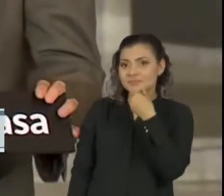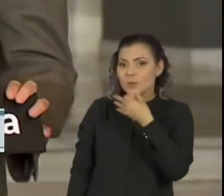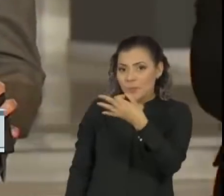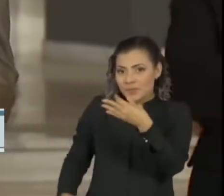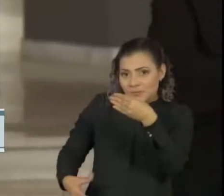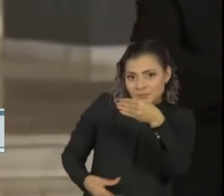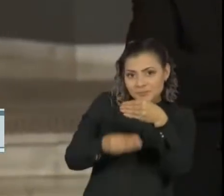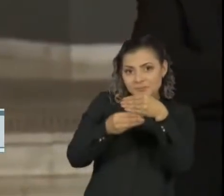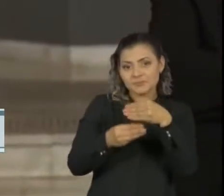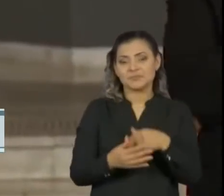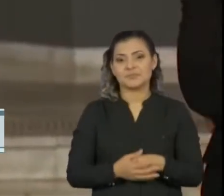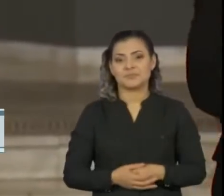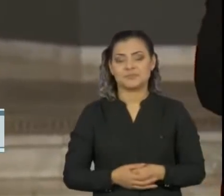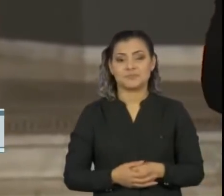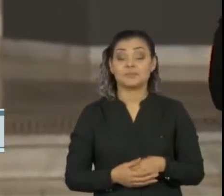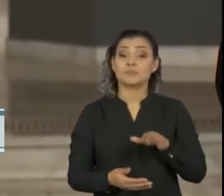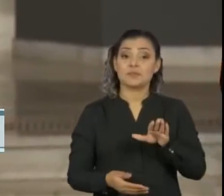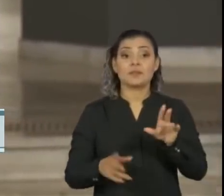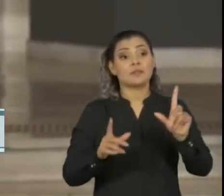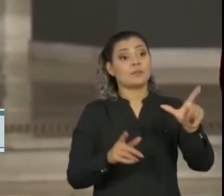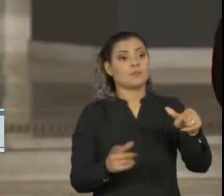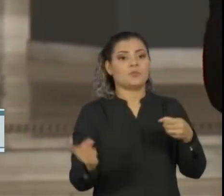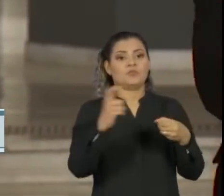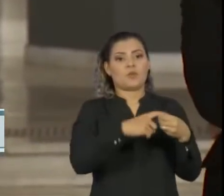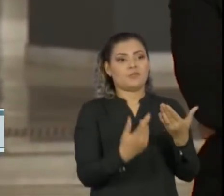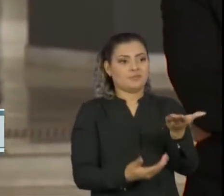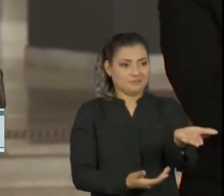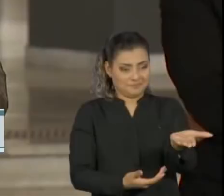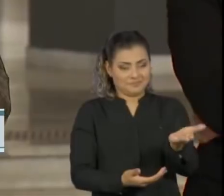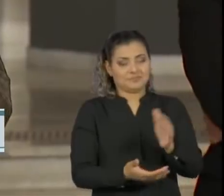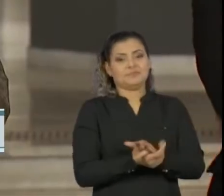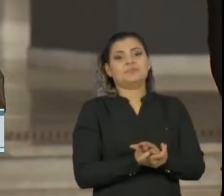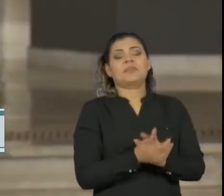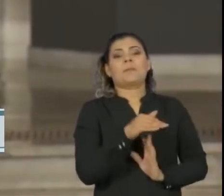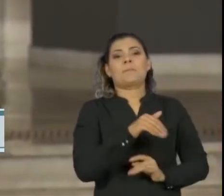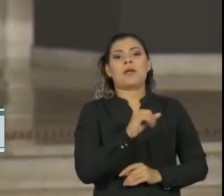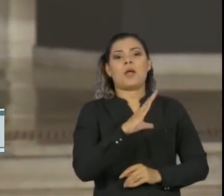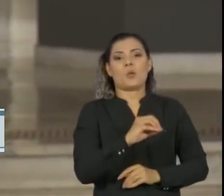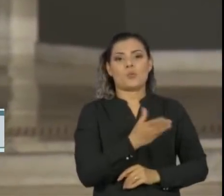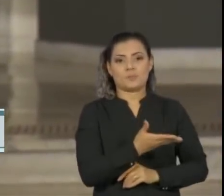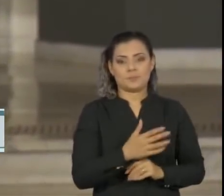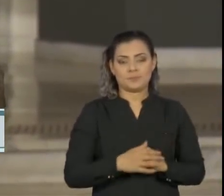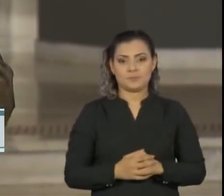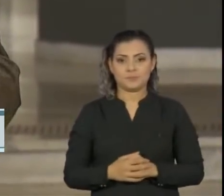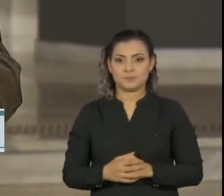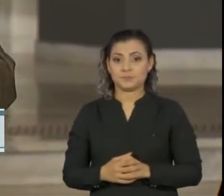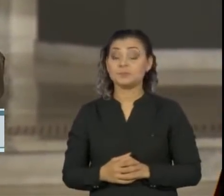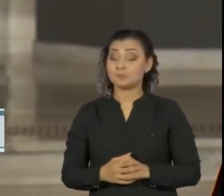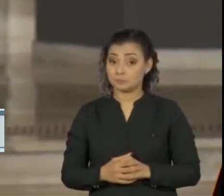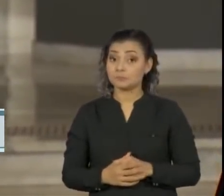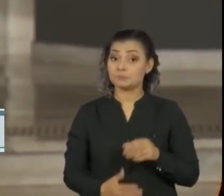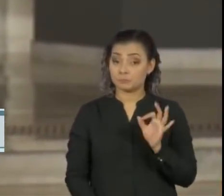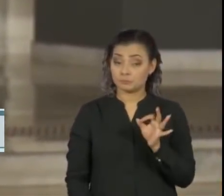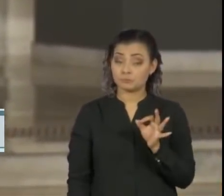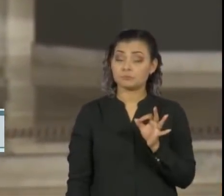comentários do João Gabardo, e daí voltamos aqui para o Marco Vignoli. Bom, Xandu,